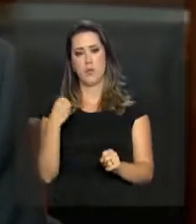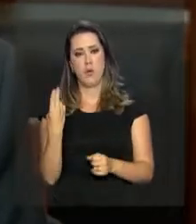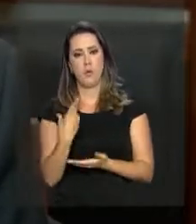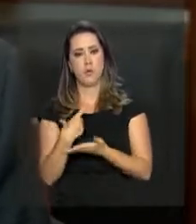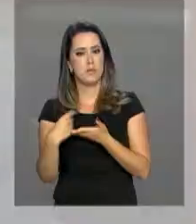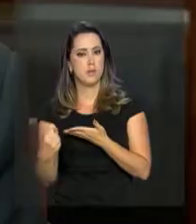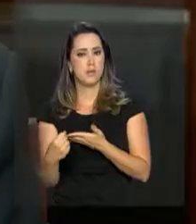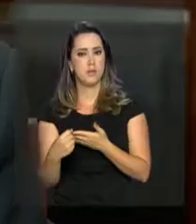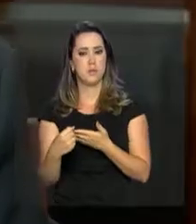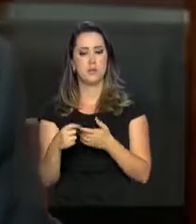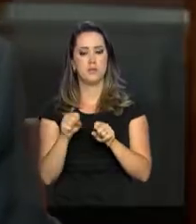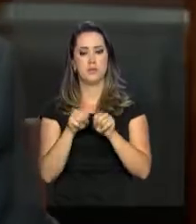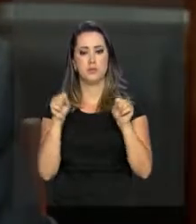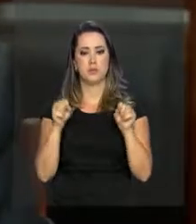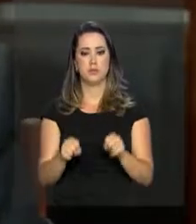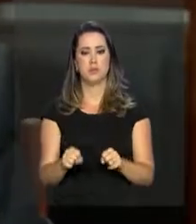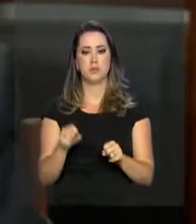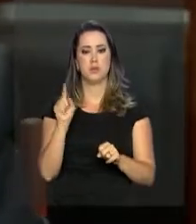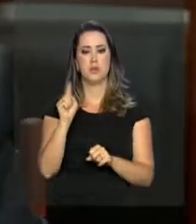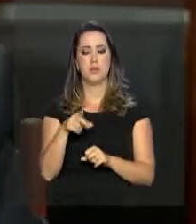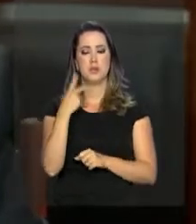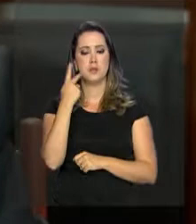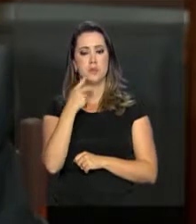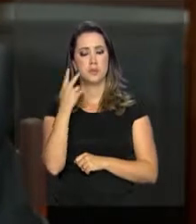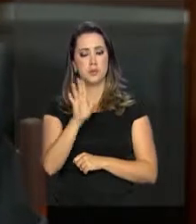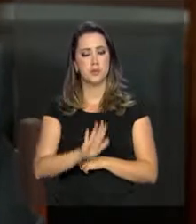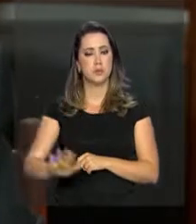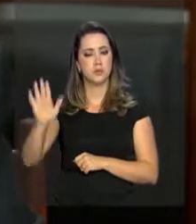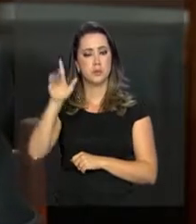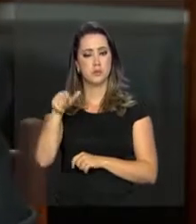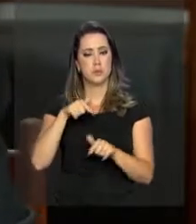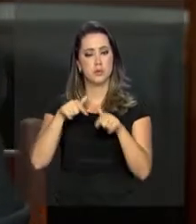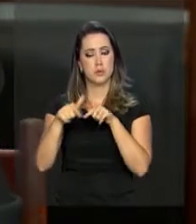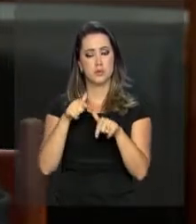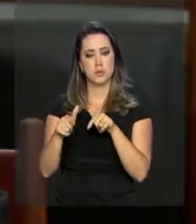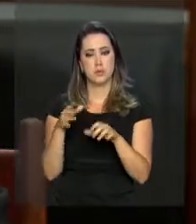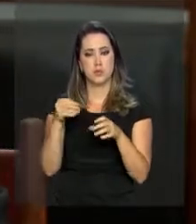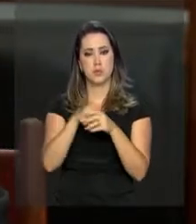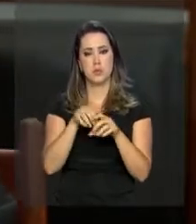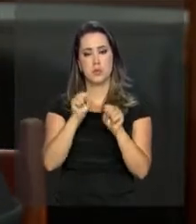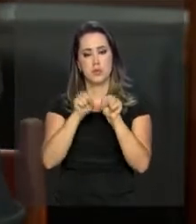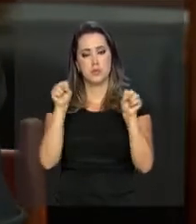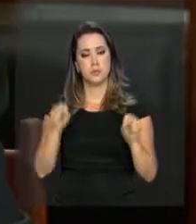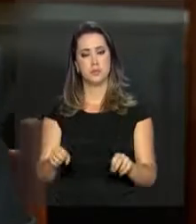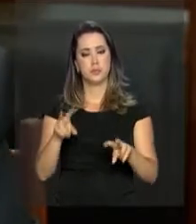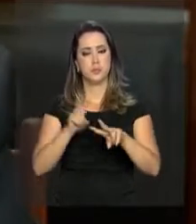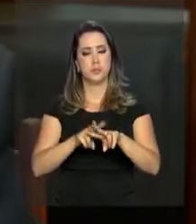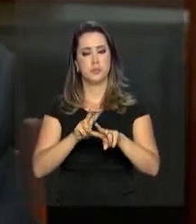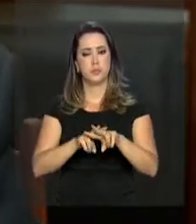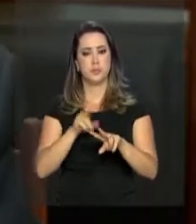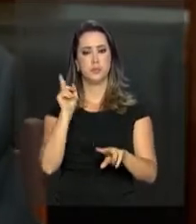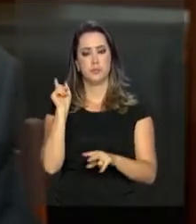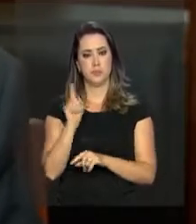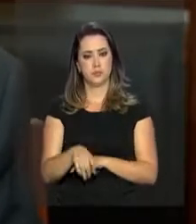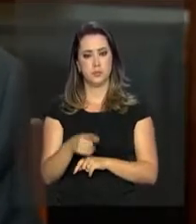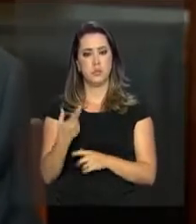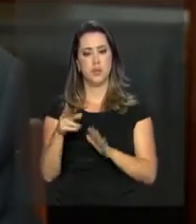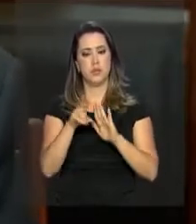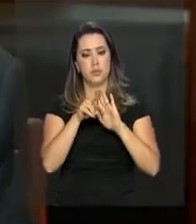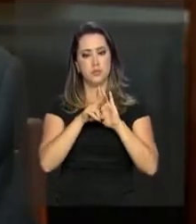sistema então essa política nacional de trabalho no âmbito do sistema que foi é